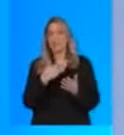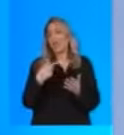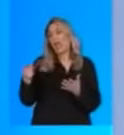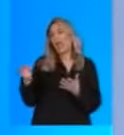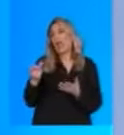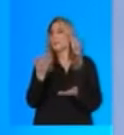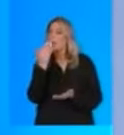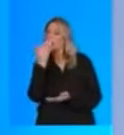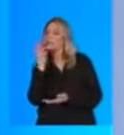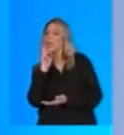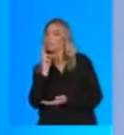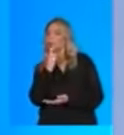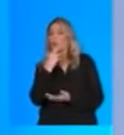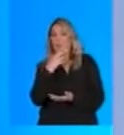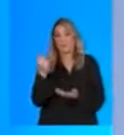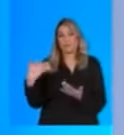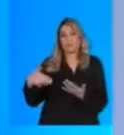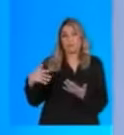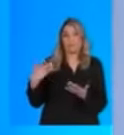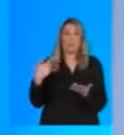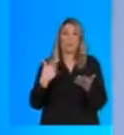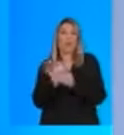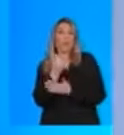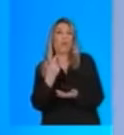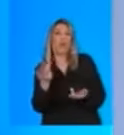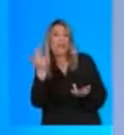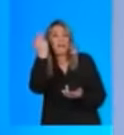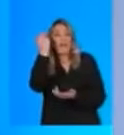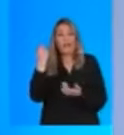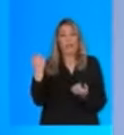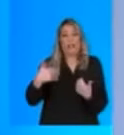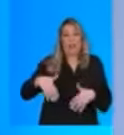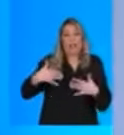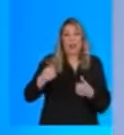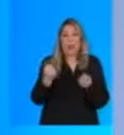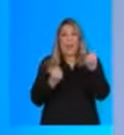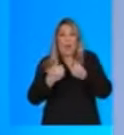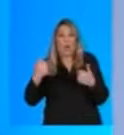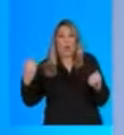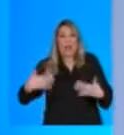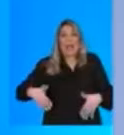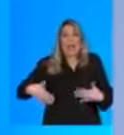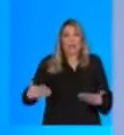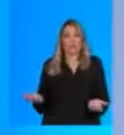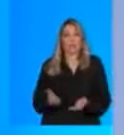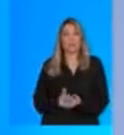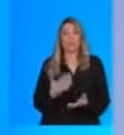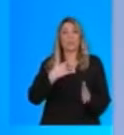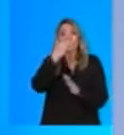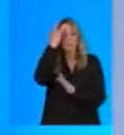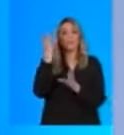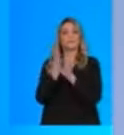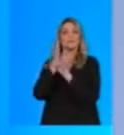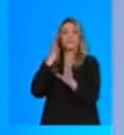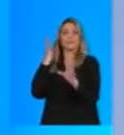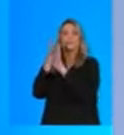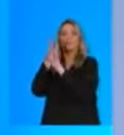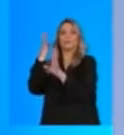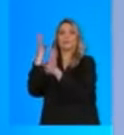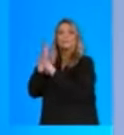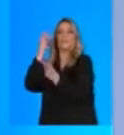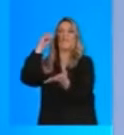em restaurante de luxo comprar cavalo de raça carro caro enquanto isso as pessoas estão nas filas dos hospitais sem